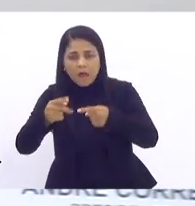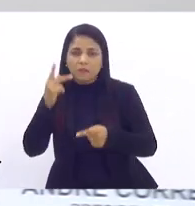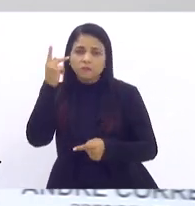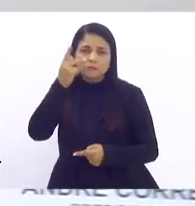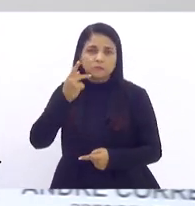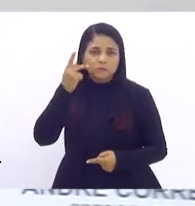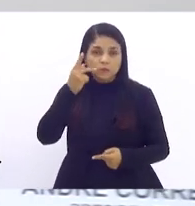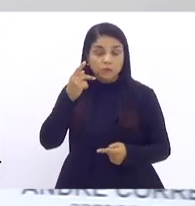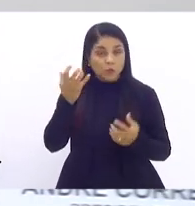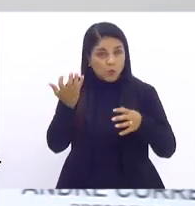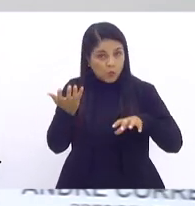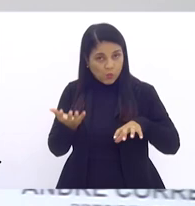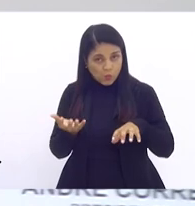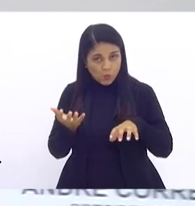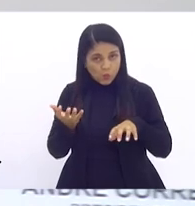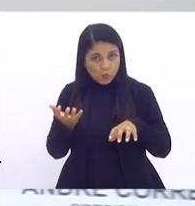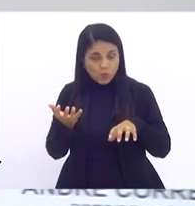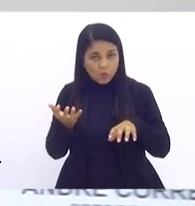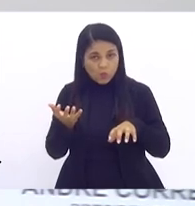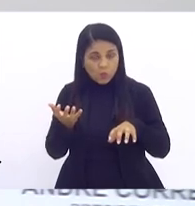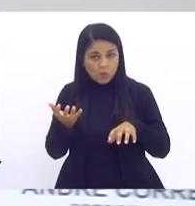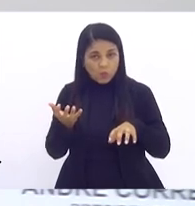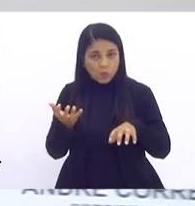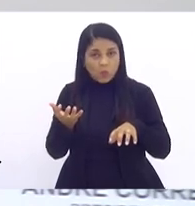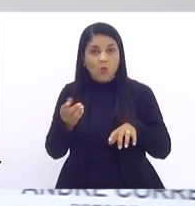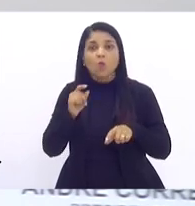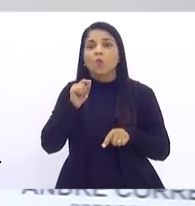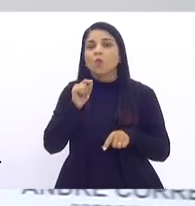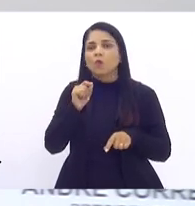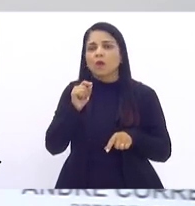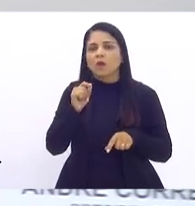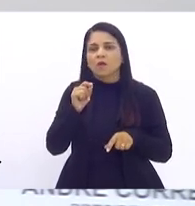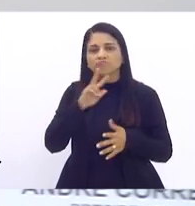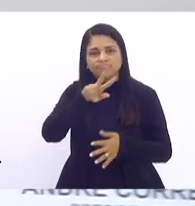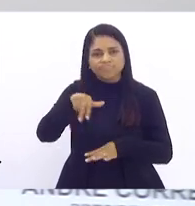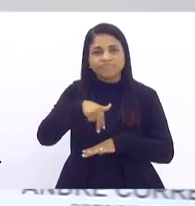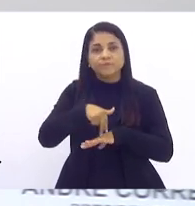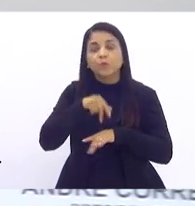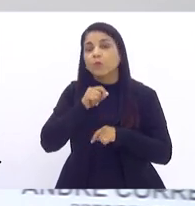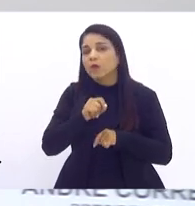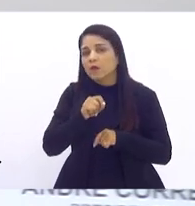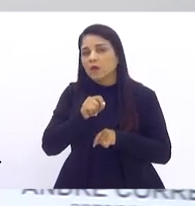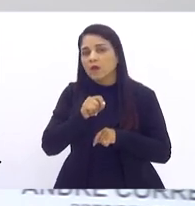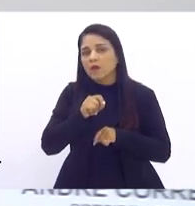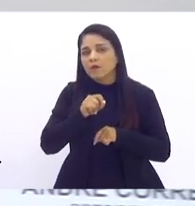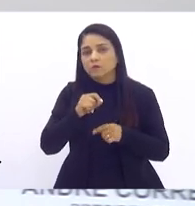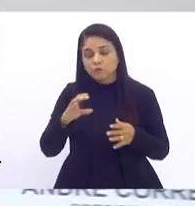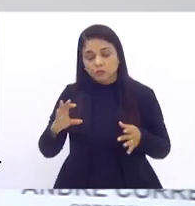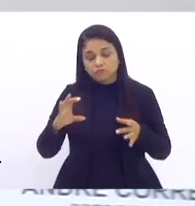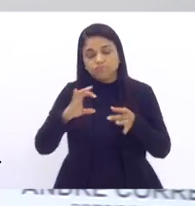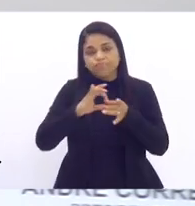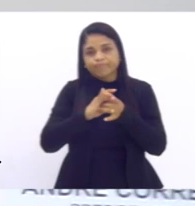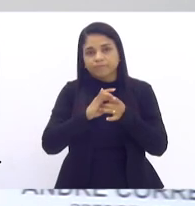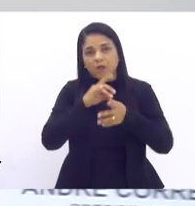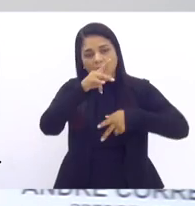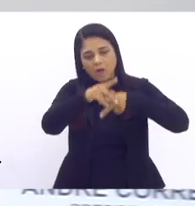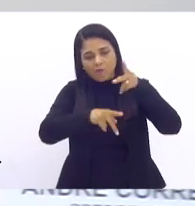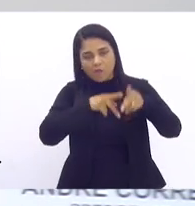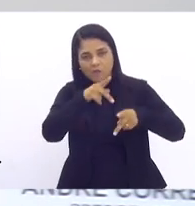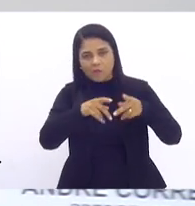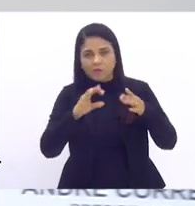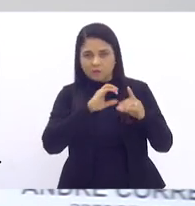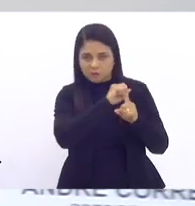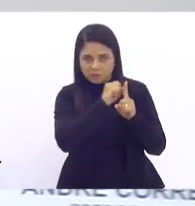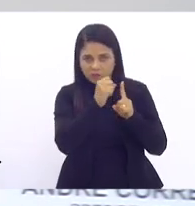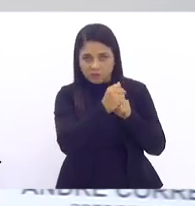o Congresso Nacional ele se afirma exatamente nessa proximidade que ele tem do conjunto da sociedade Eu fui